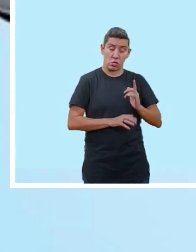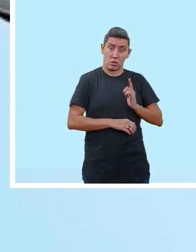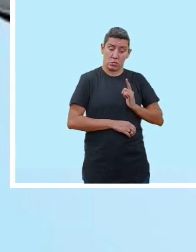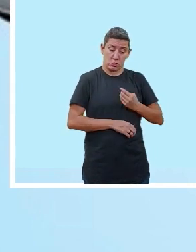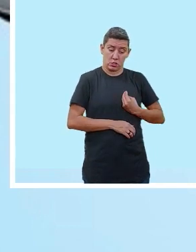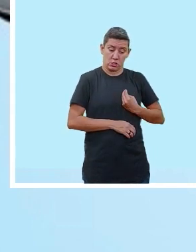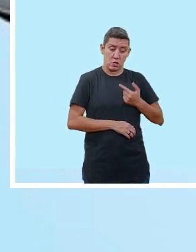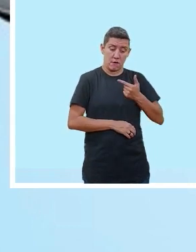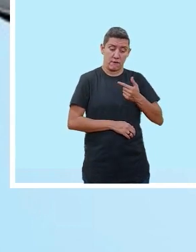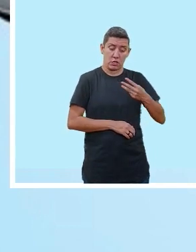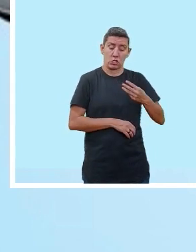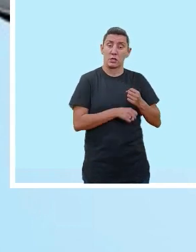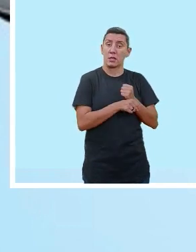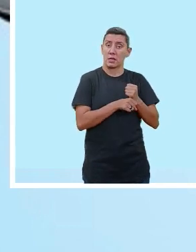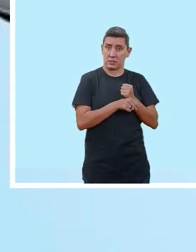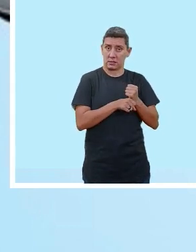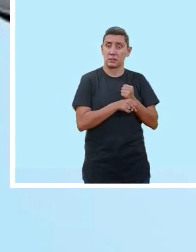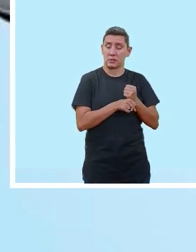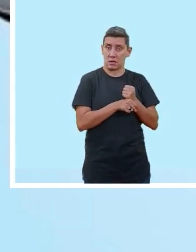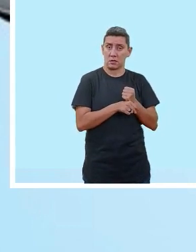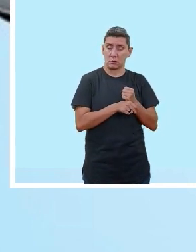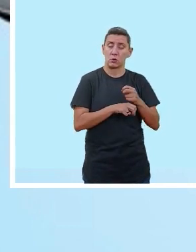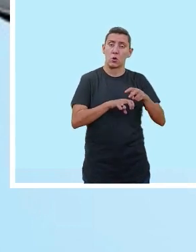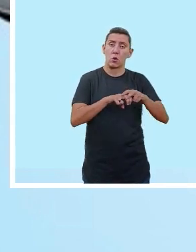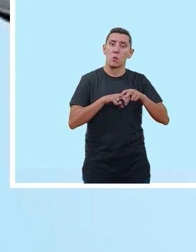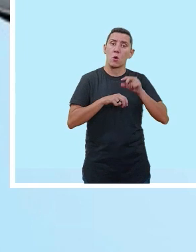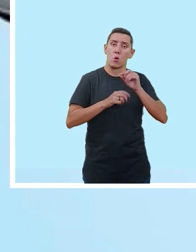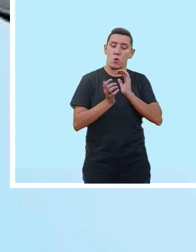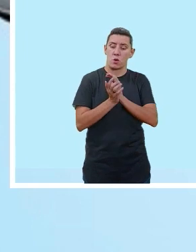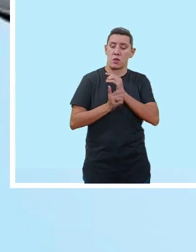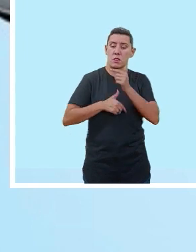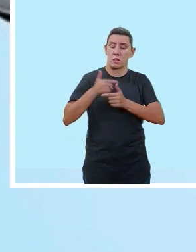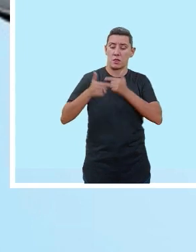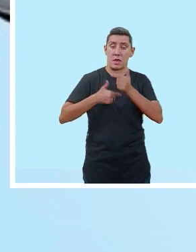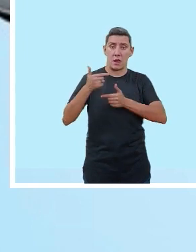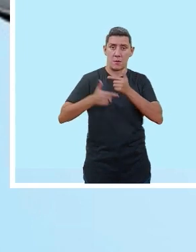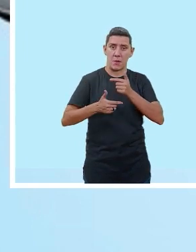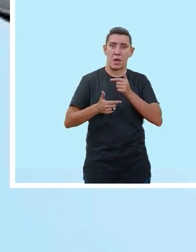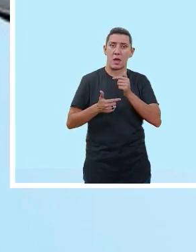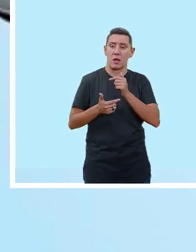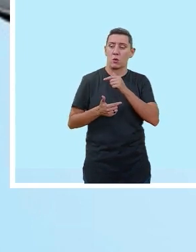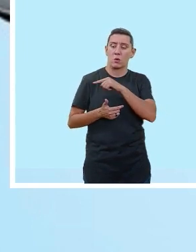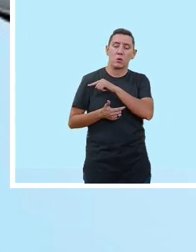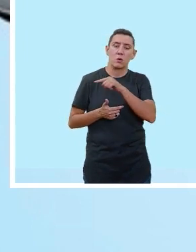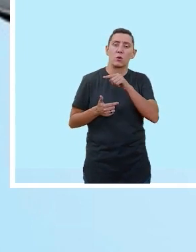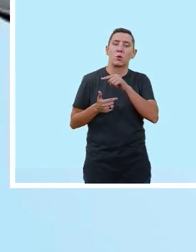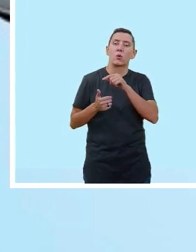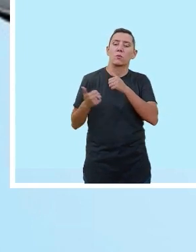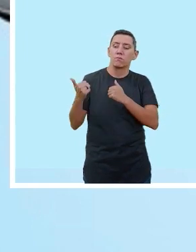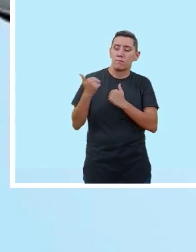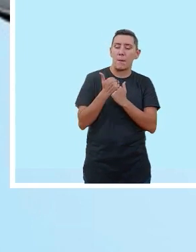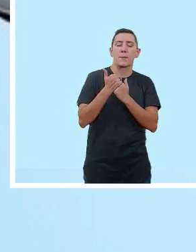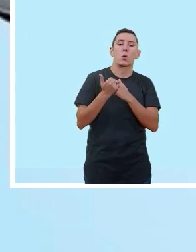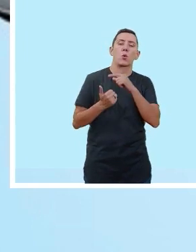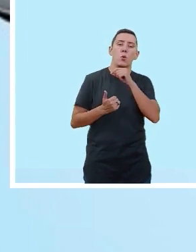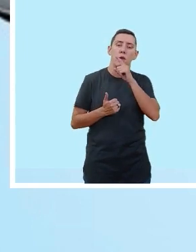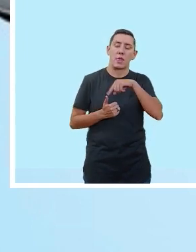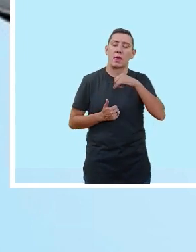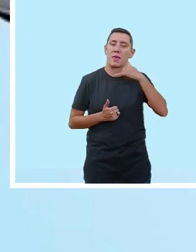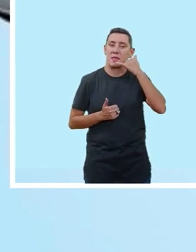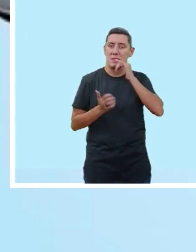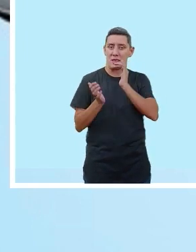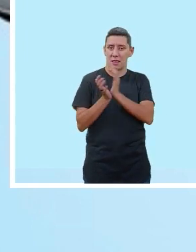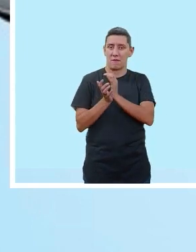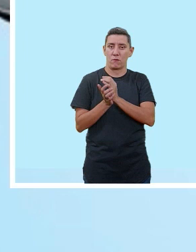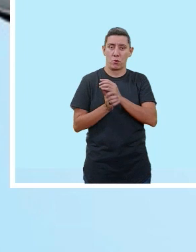graças ao trabalho que foi feito junto com as operadoras, praticamente 95% da população do Brasil é